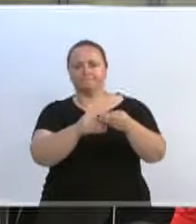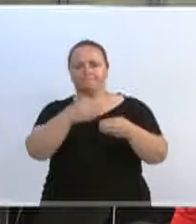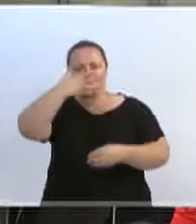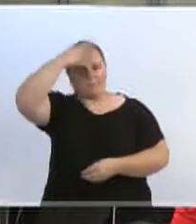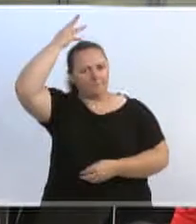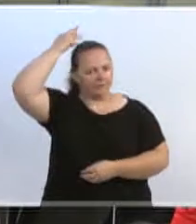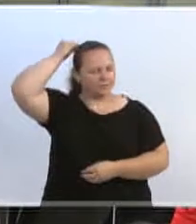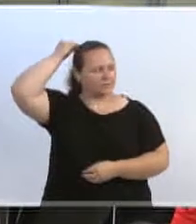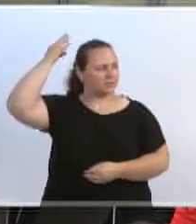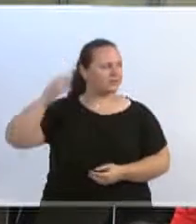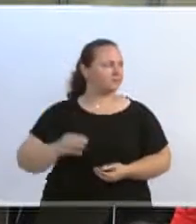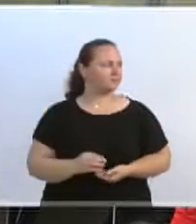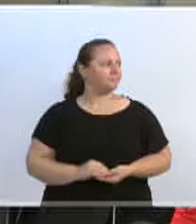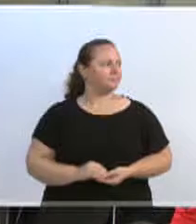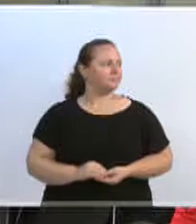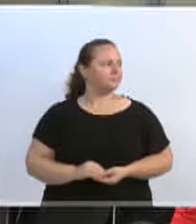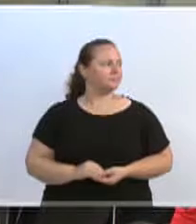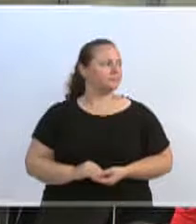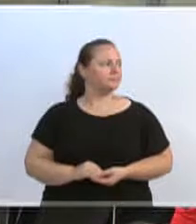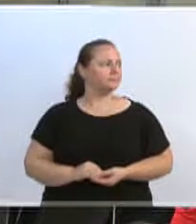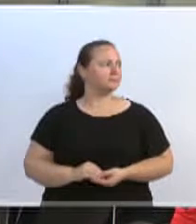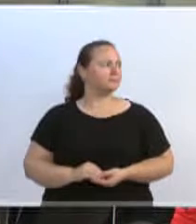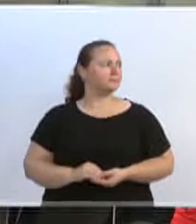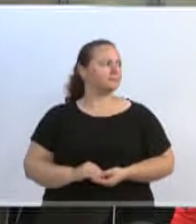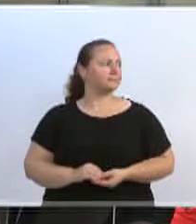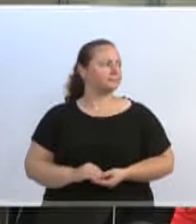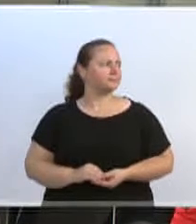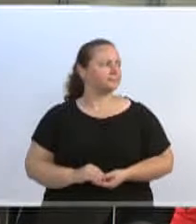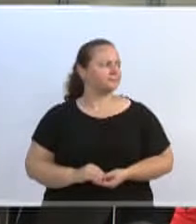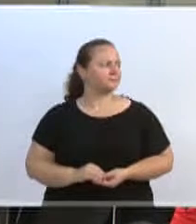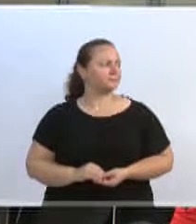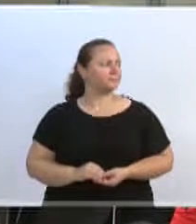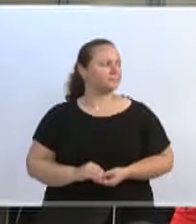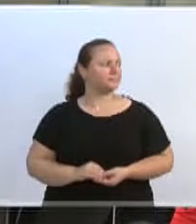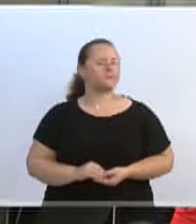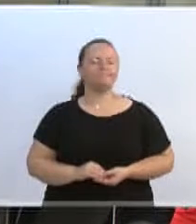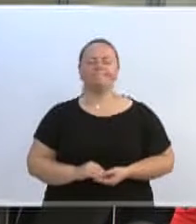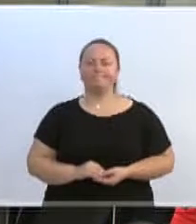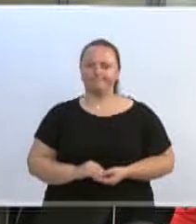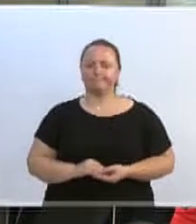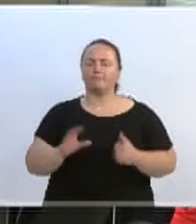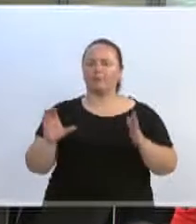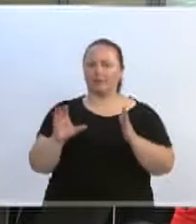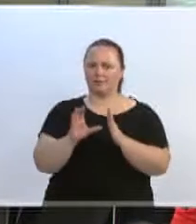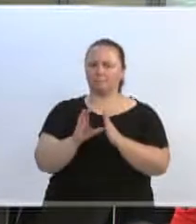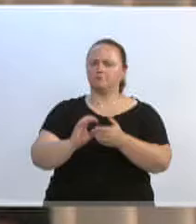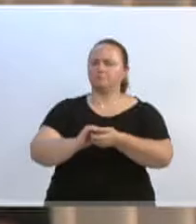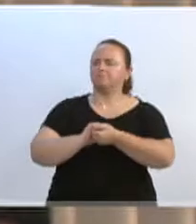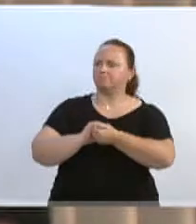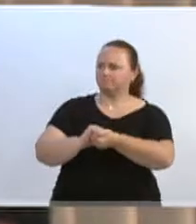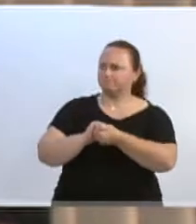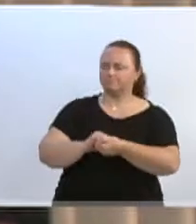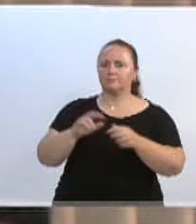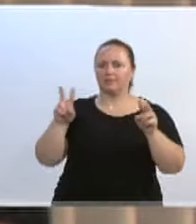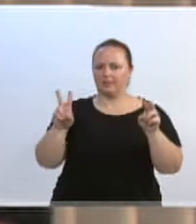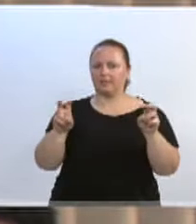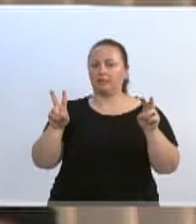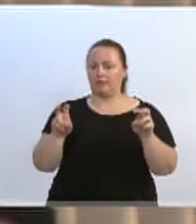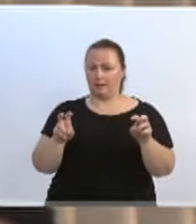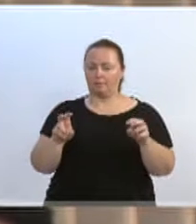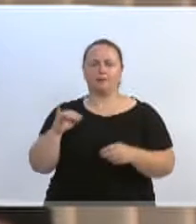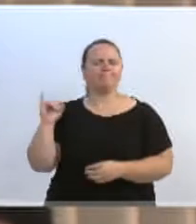do orador, fará uso da palavra o vereador Alexandre Matias. Vereador Caminha, lhe parabenizo pelo assunto. Acho de